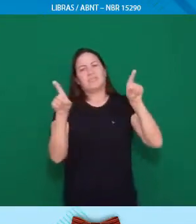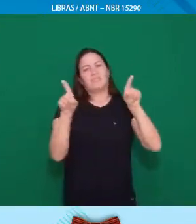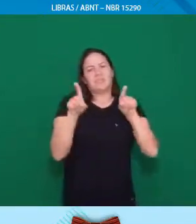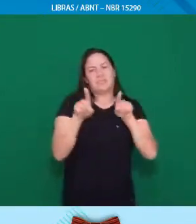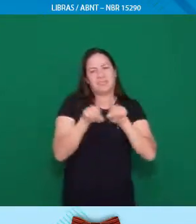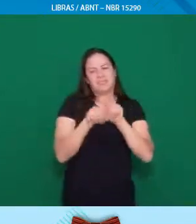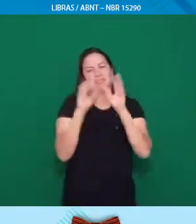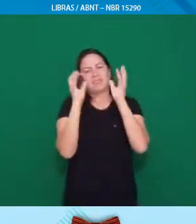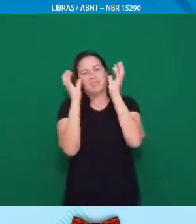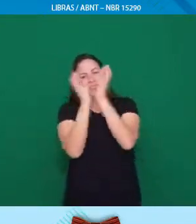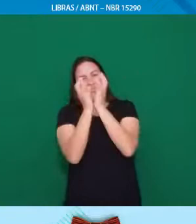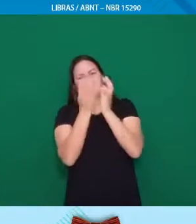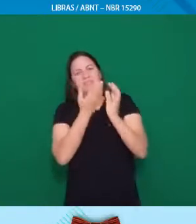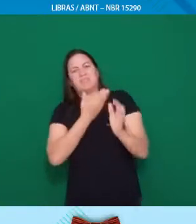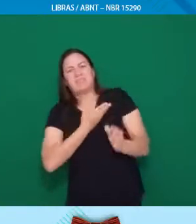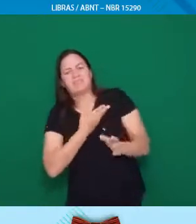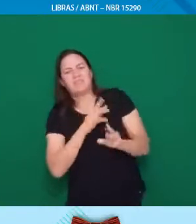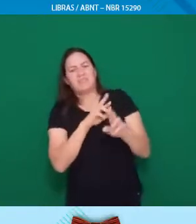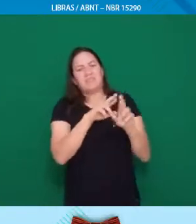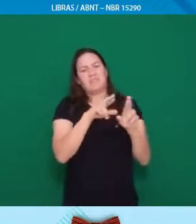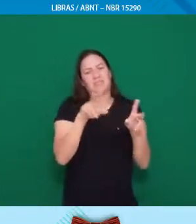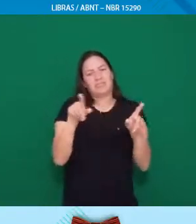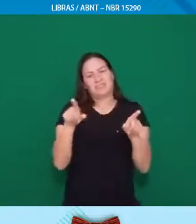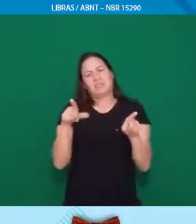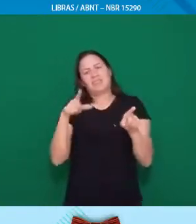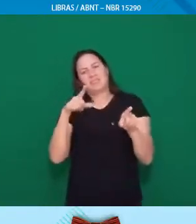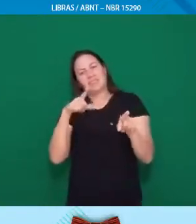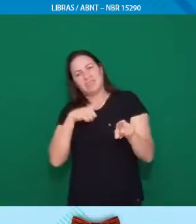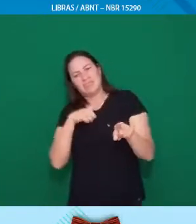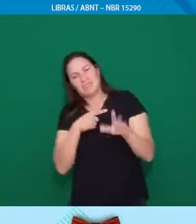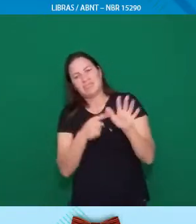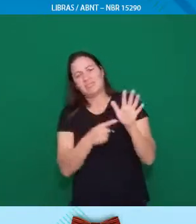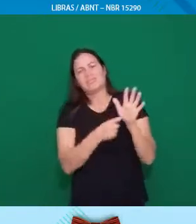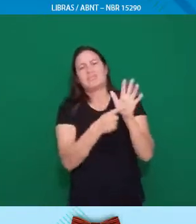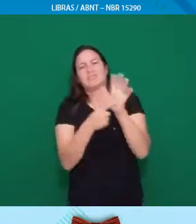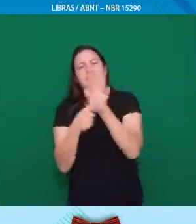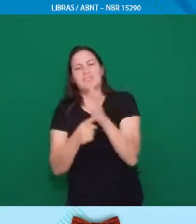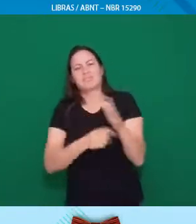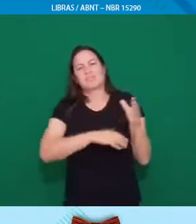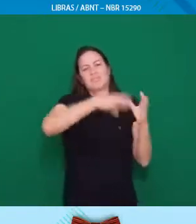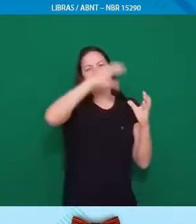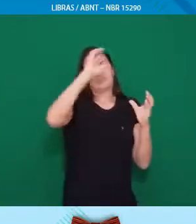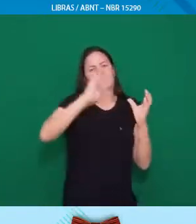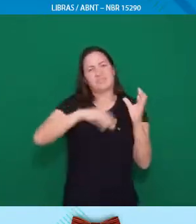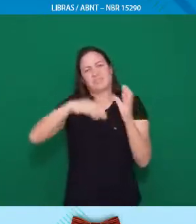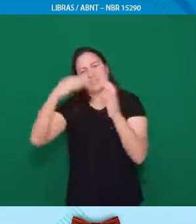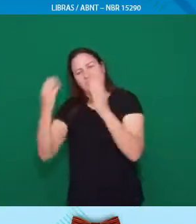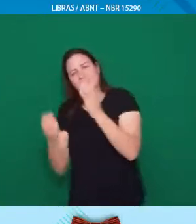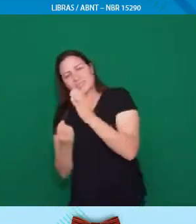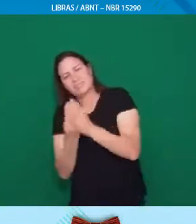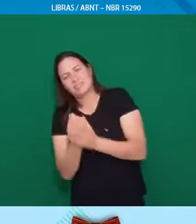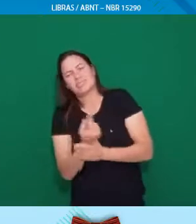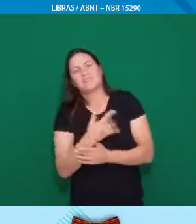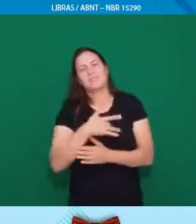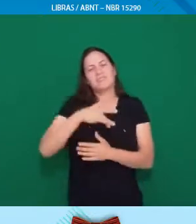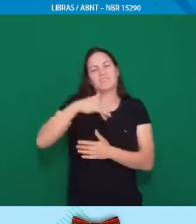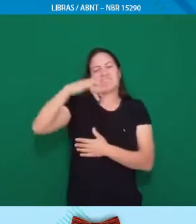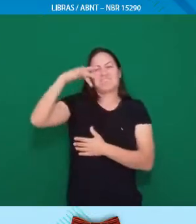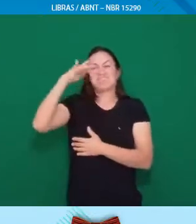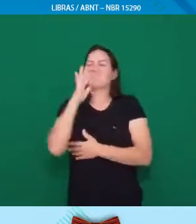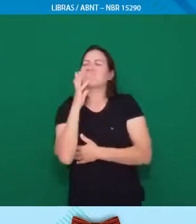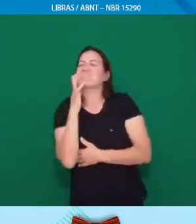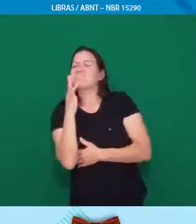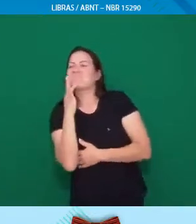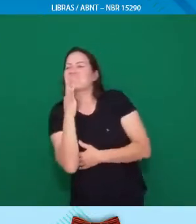também esse grupo de amigos que faz a diferença que realmente traz para Campos Novos toda essa riqueza de